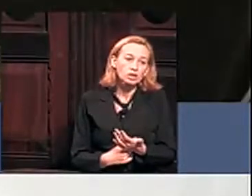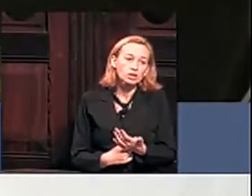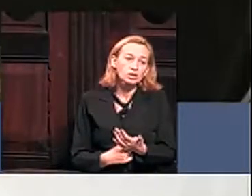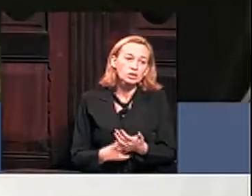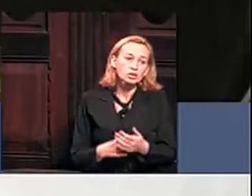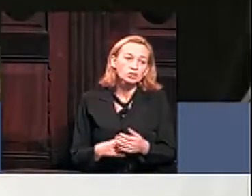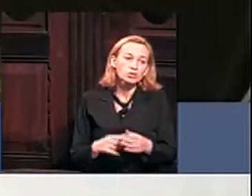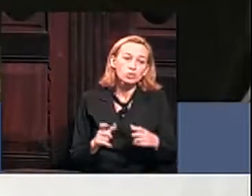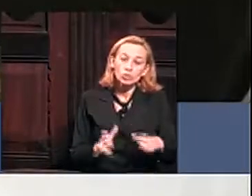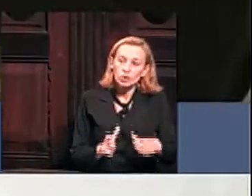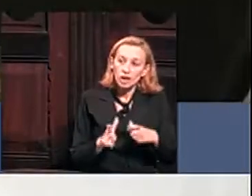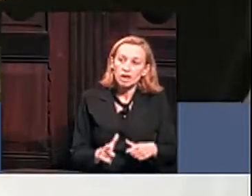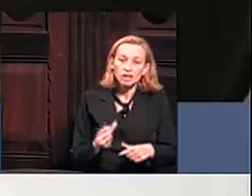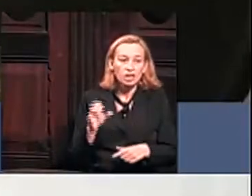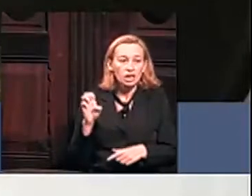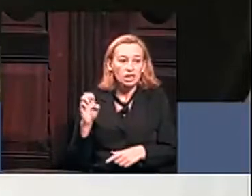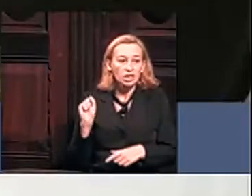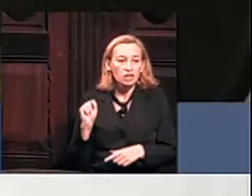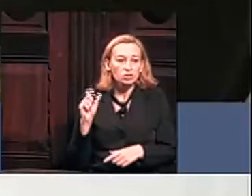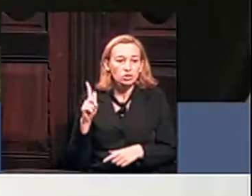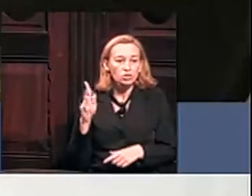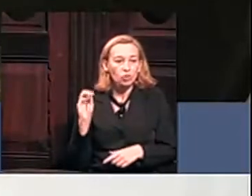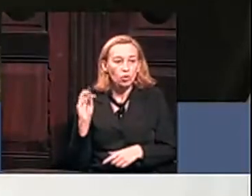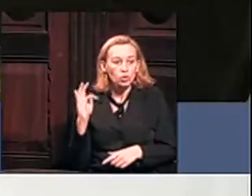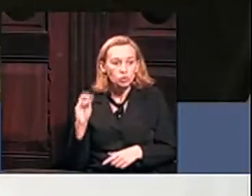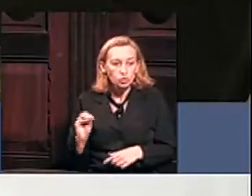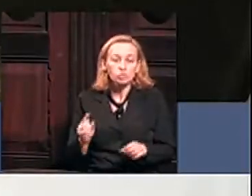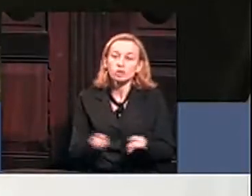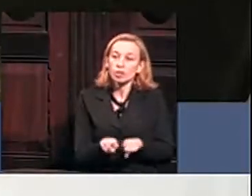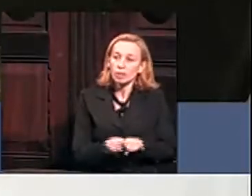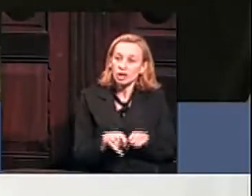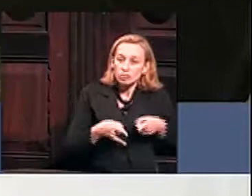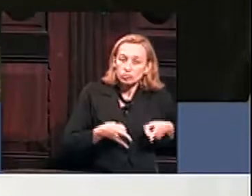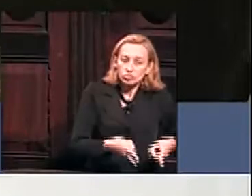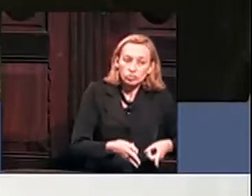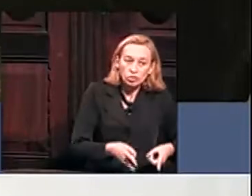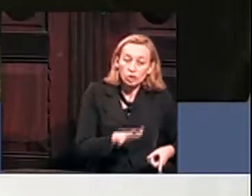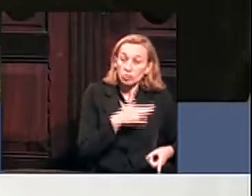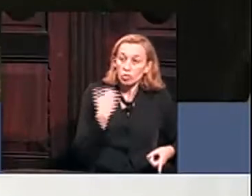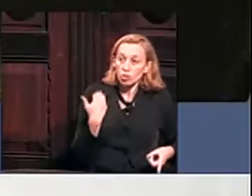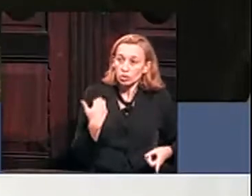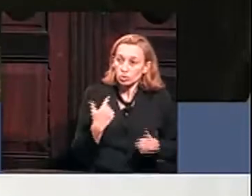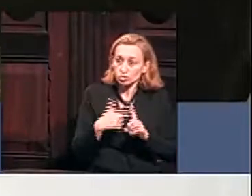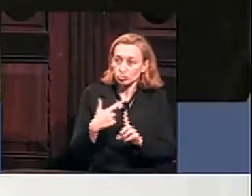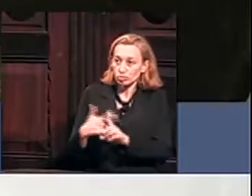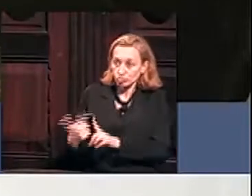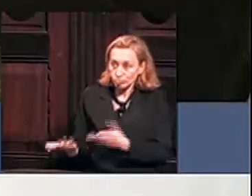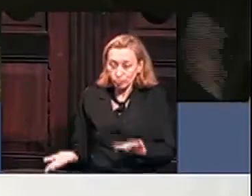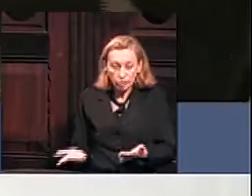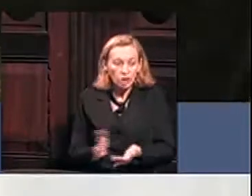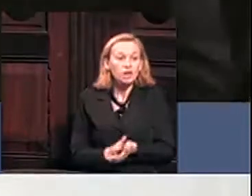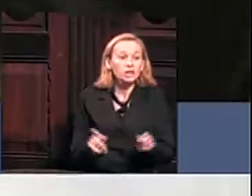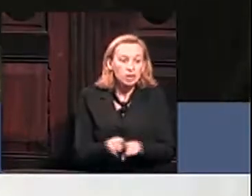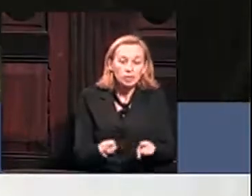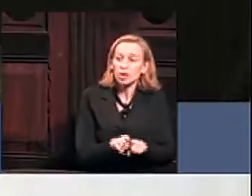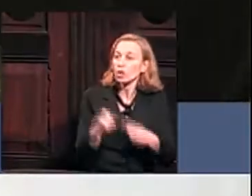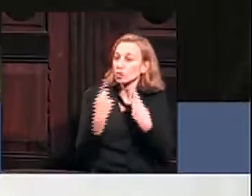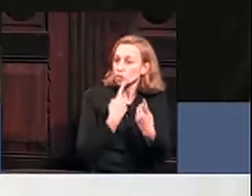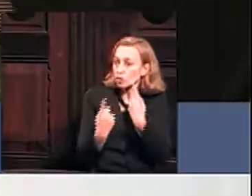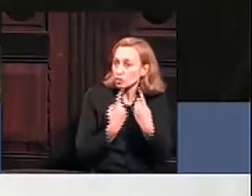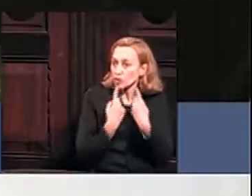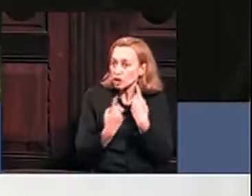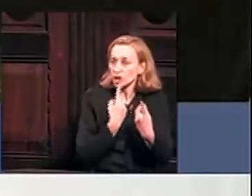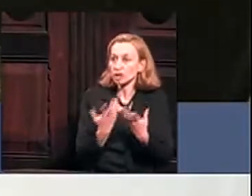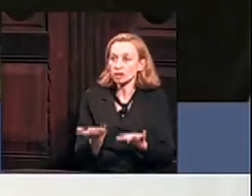água e o esgoto, é o cemitério que está em São José do Vale do Rio Preto. São questões, para finalizar, a questão da rodovia, que passa ali e